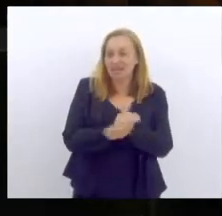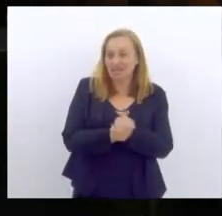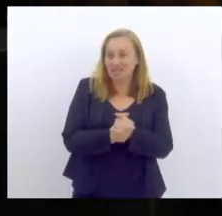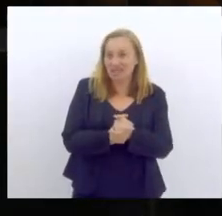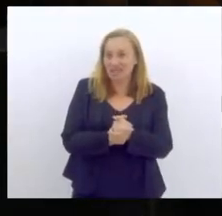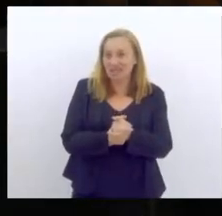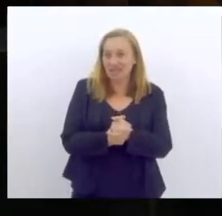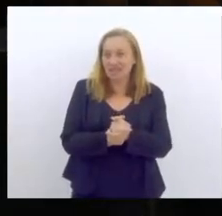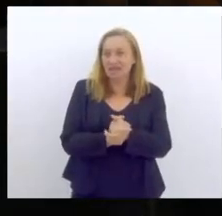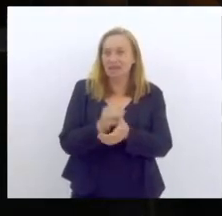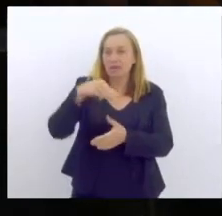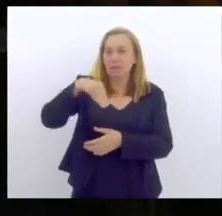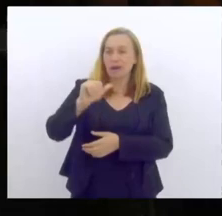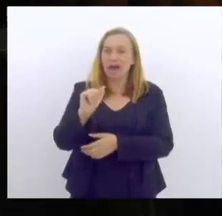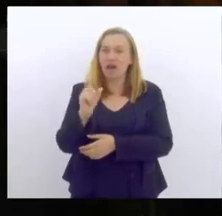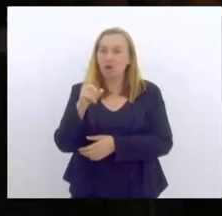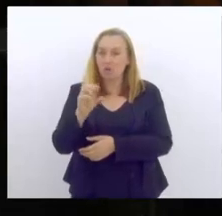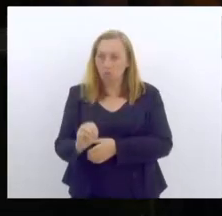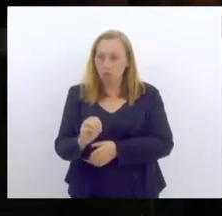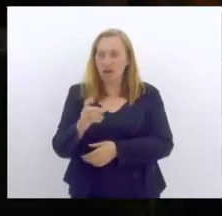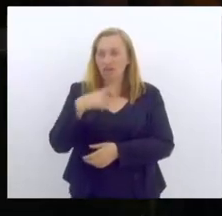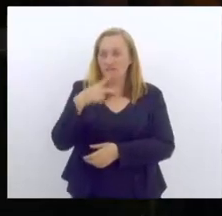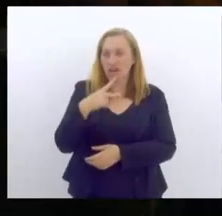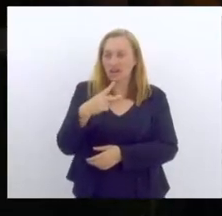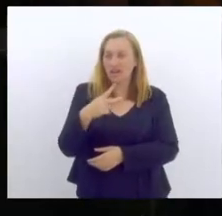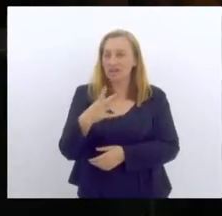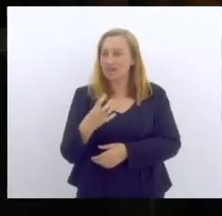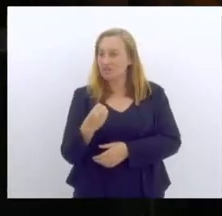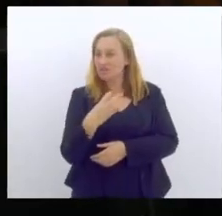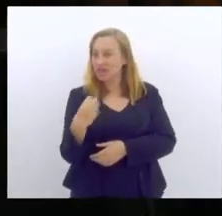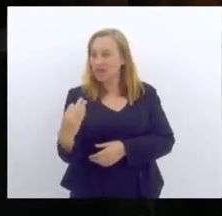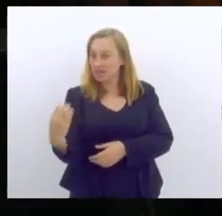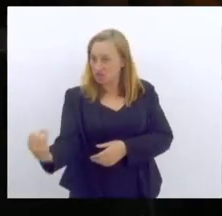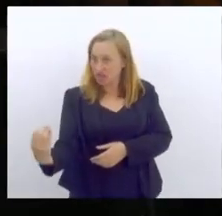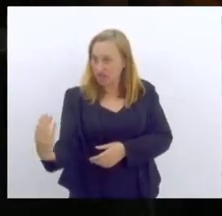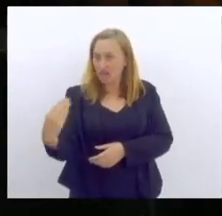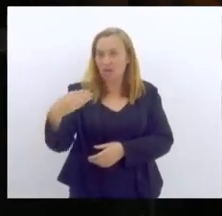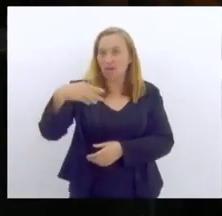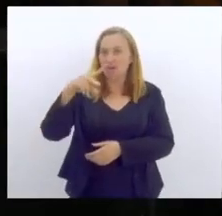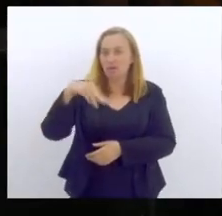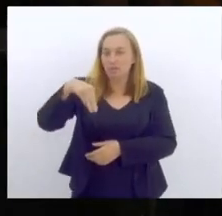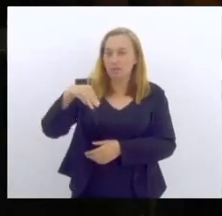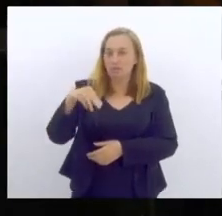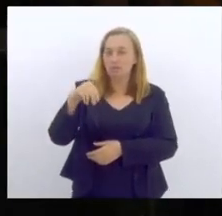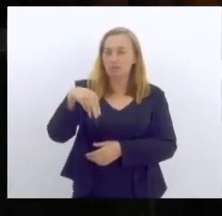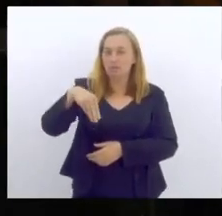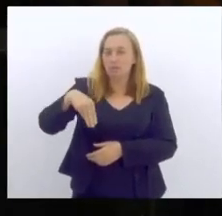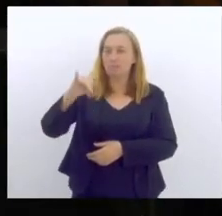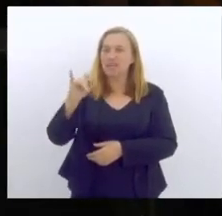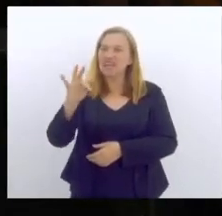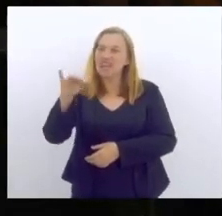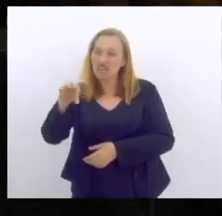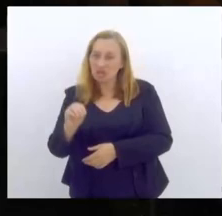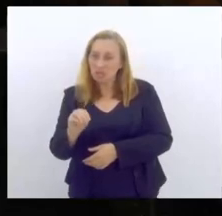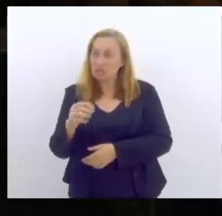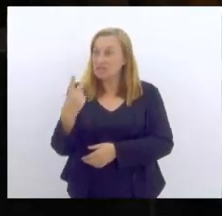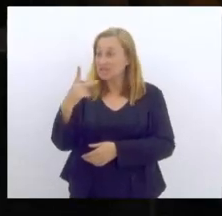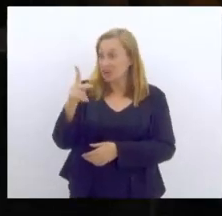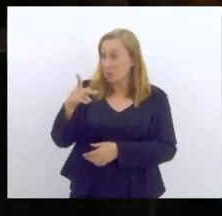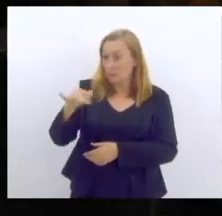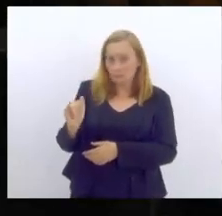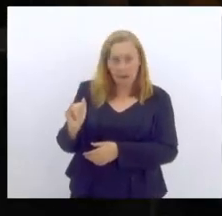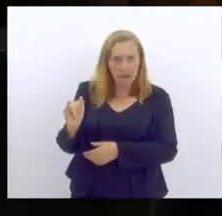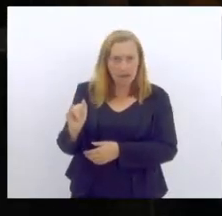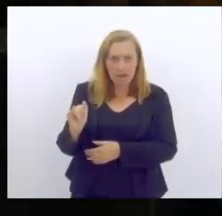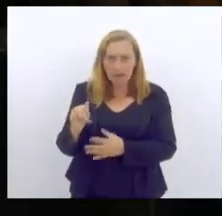ela disse assim viajar com os meninos e na teu pai é uma aventura a gente tem que sair